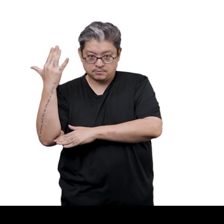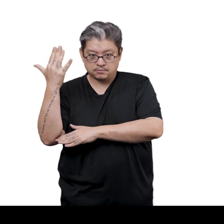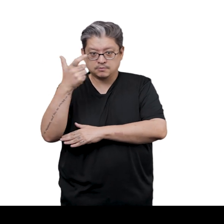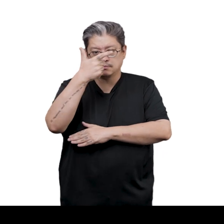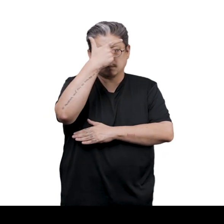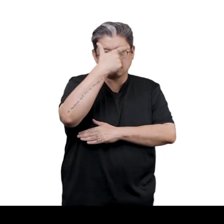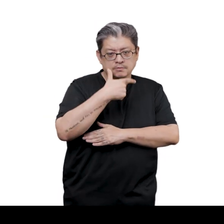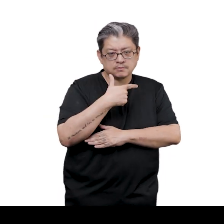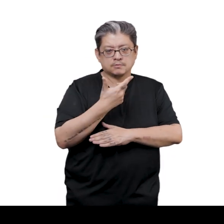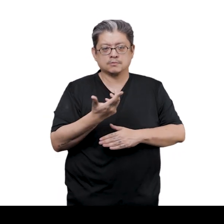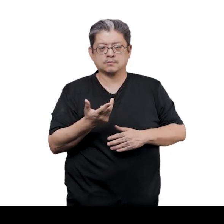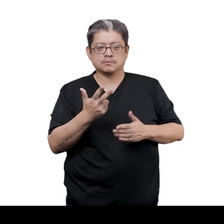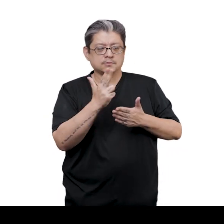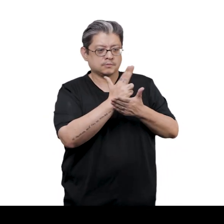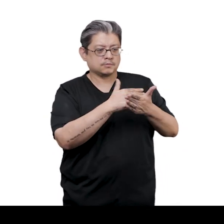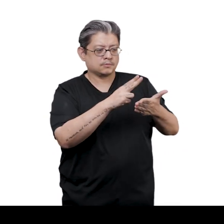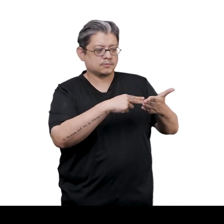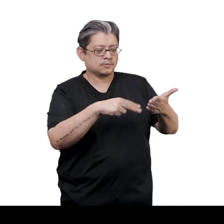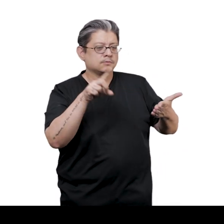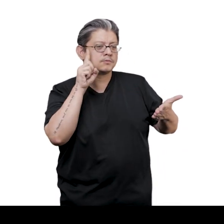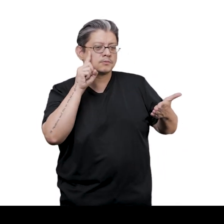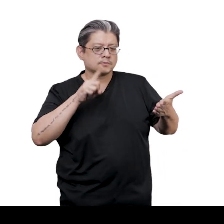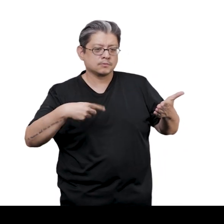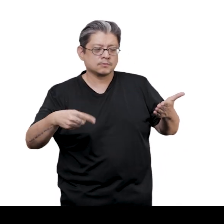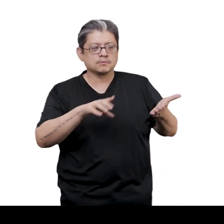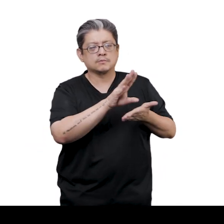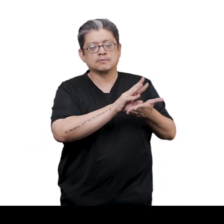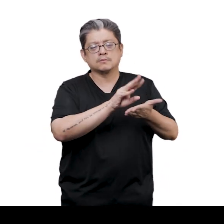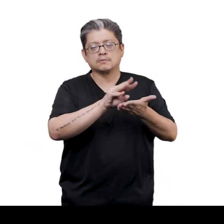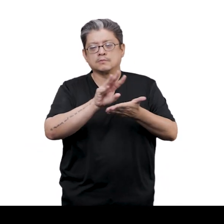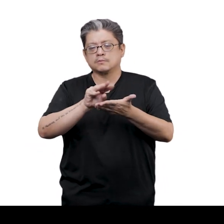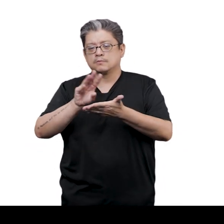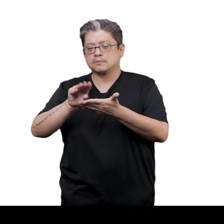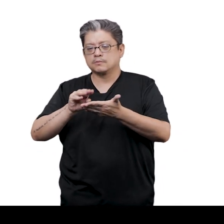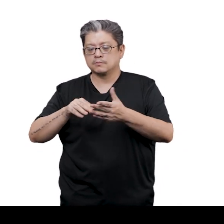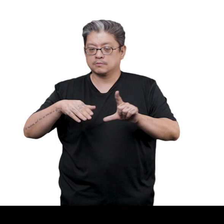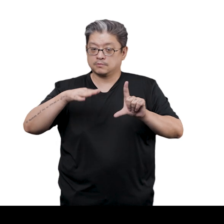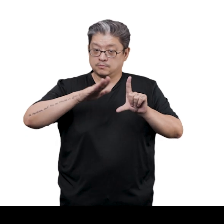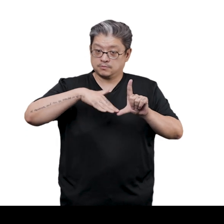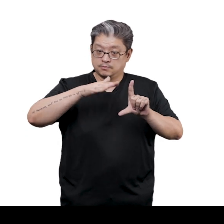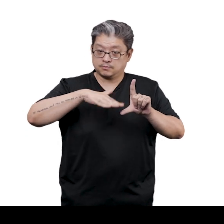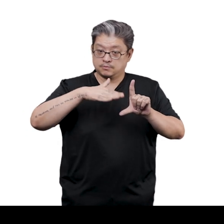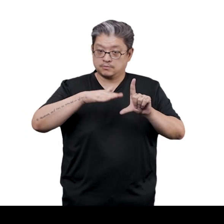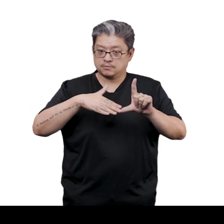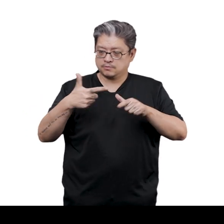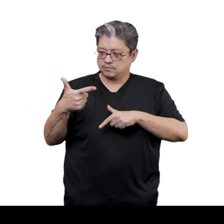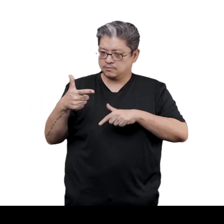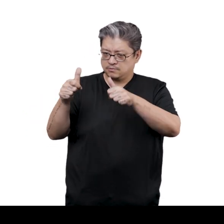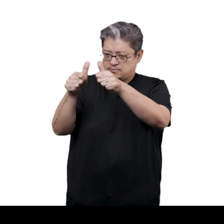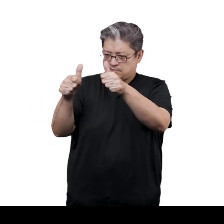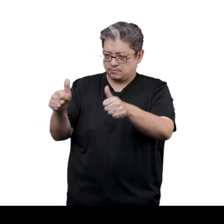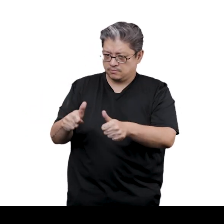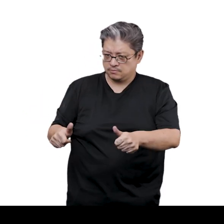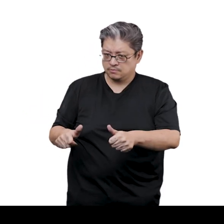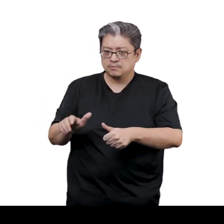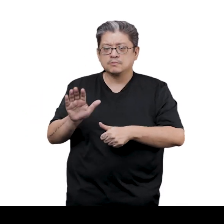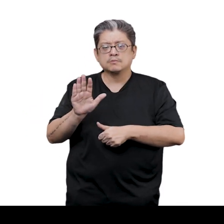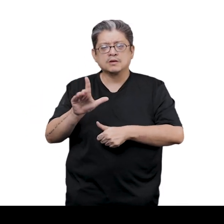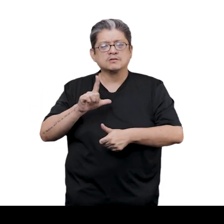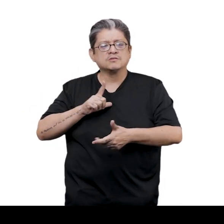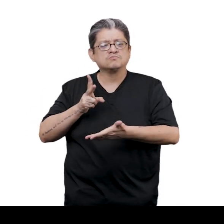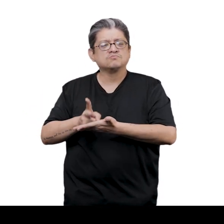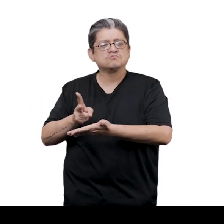cenas cotidianas, as obras abstratas, sem figuras, vêm sendo paulatinamente incorporadas à